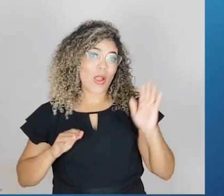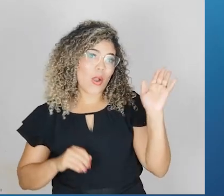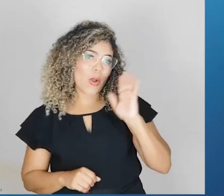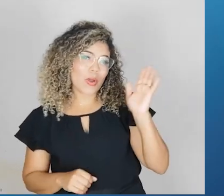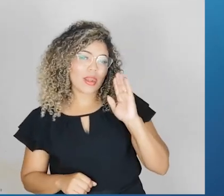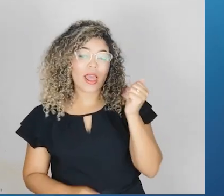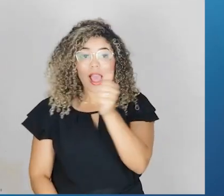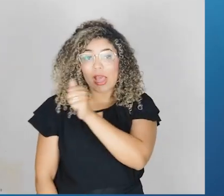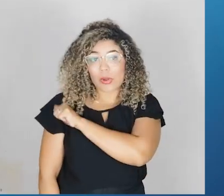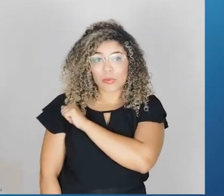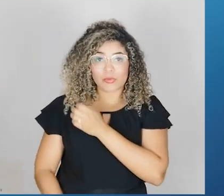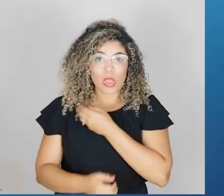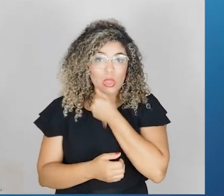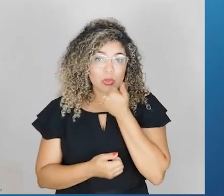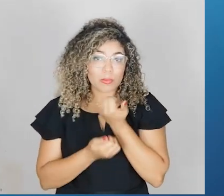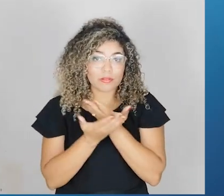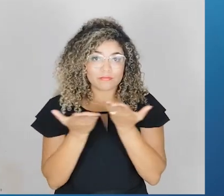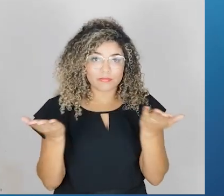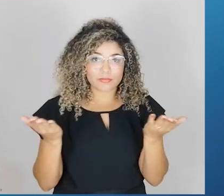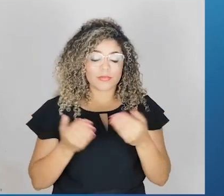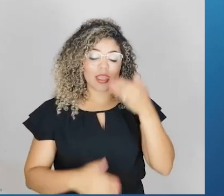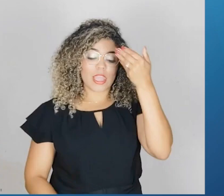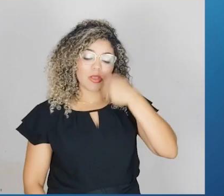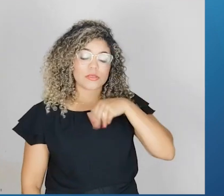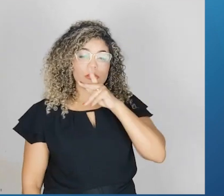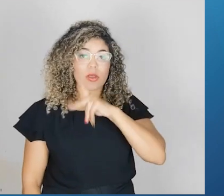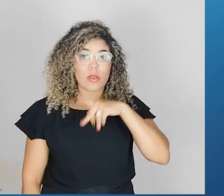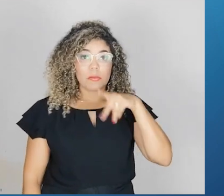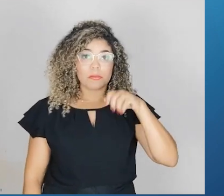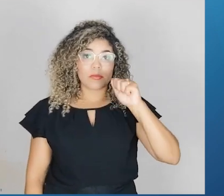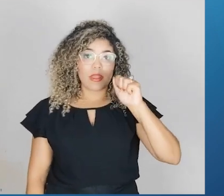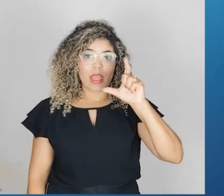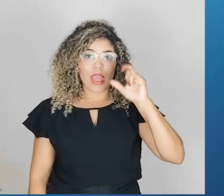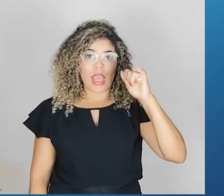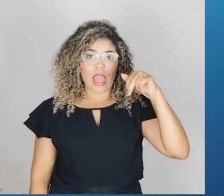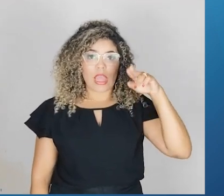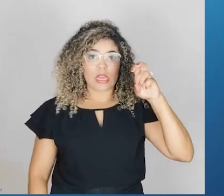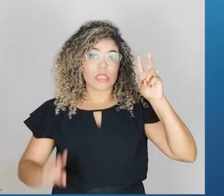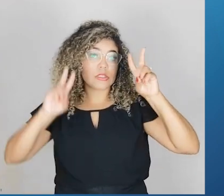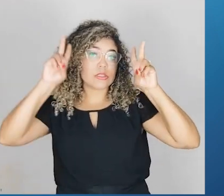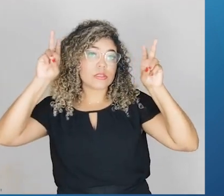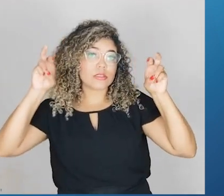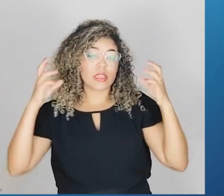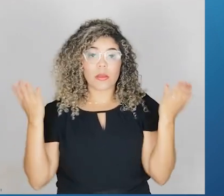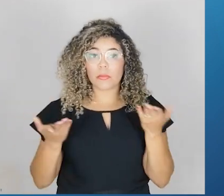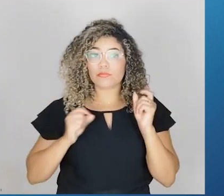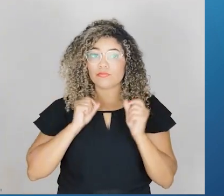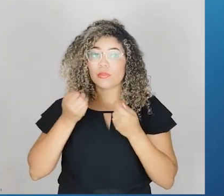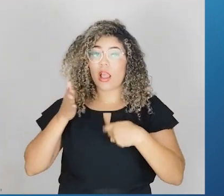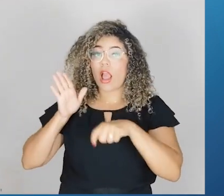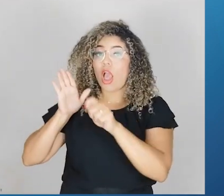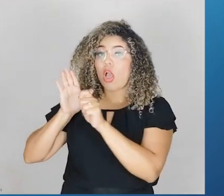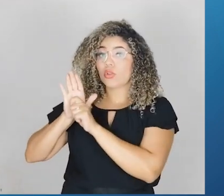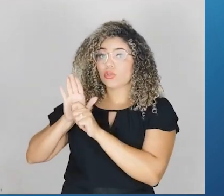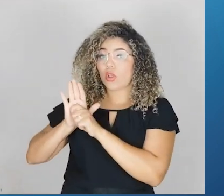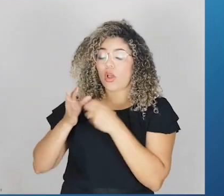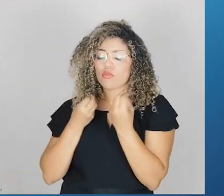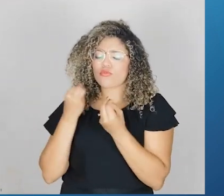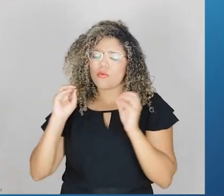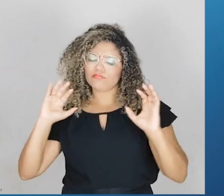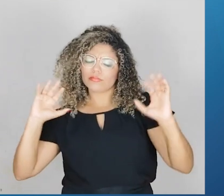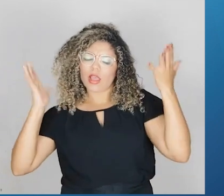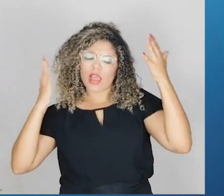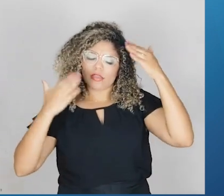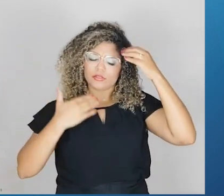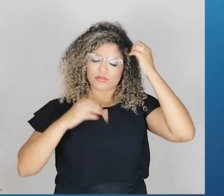Olá, alunos! Tudo bem com vocês? Eu sou a professora Aline e o tema da nossa aula de hoje é drogas, ação no sistema